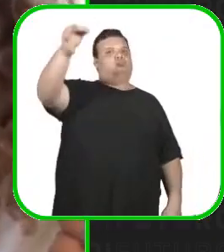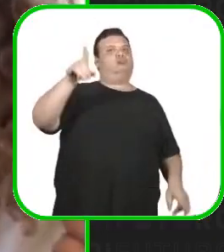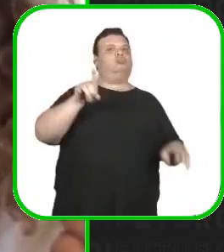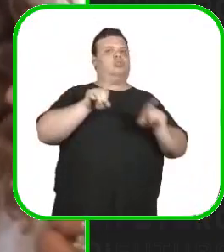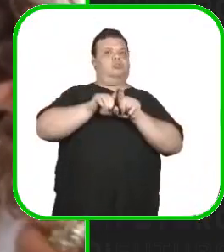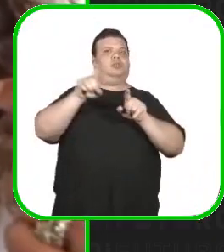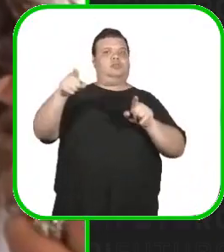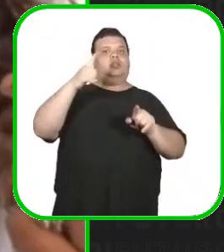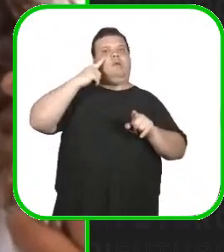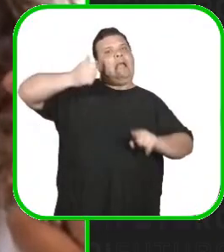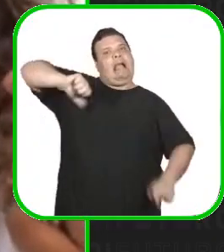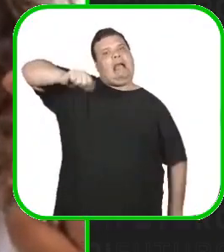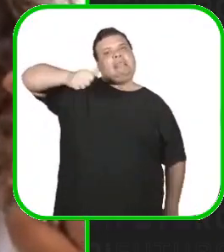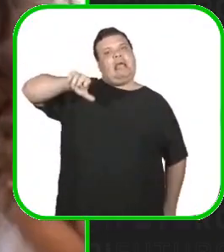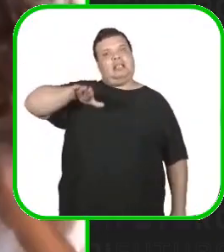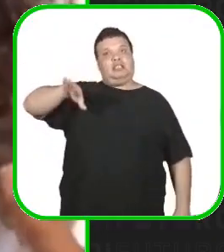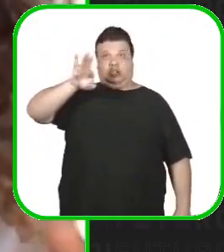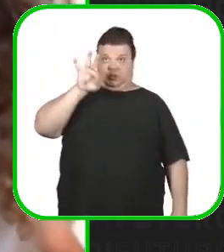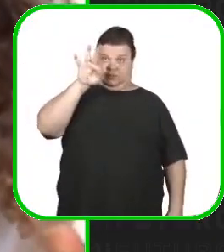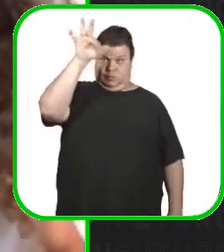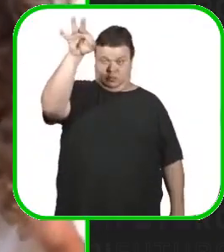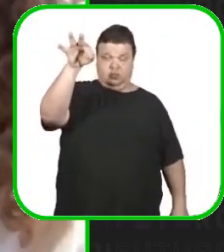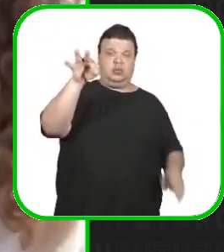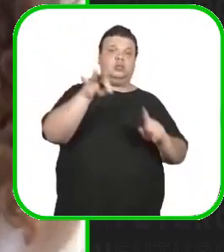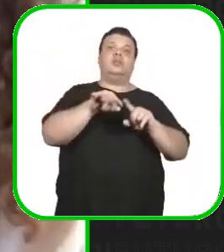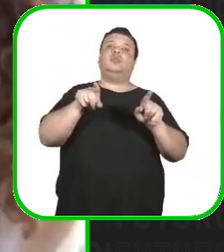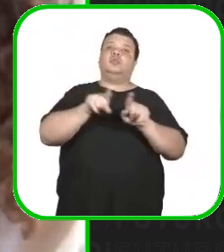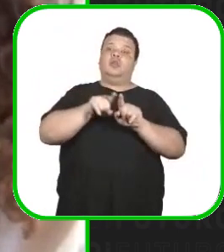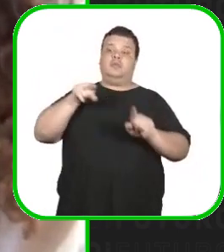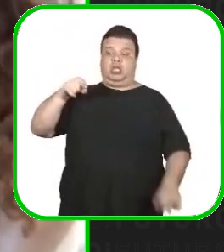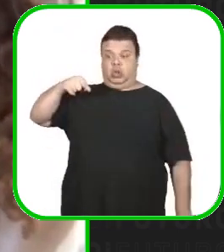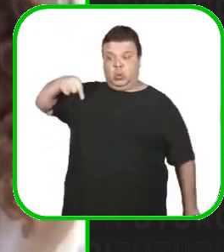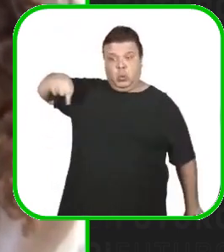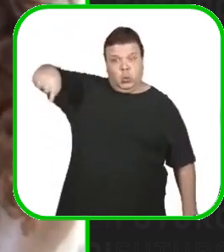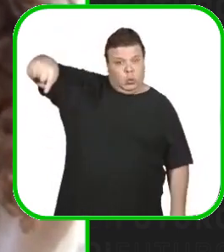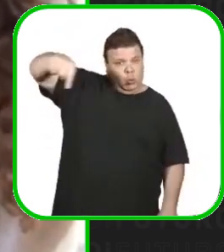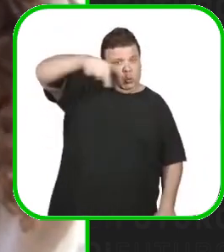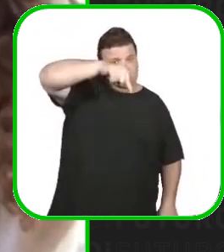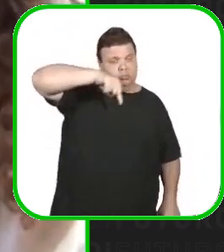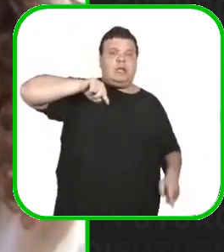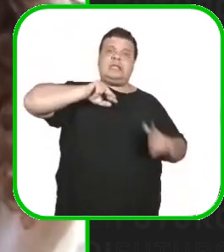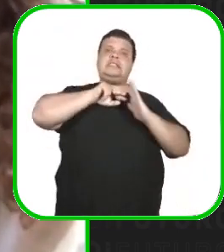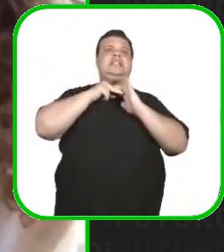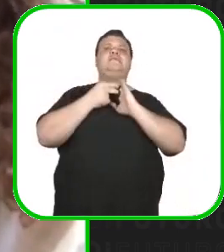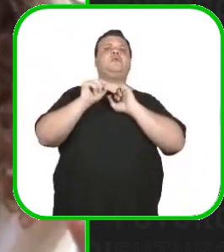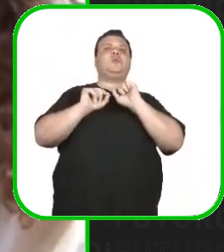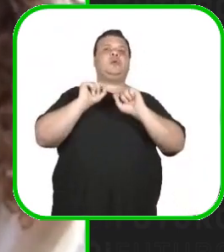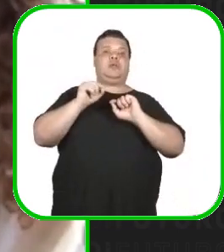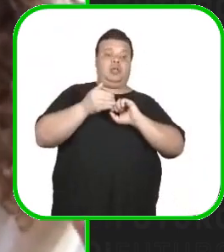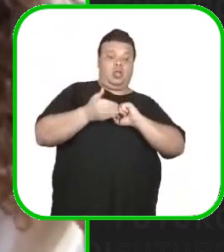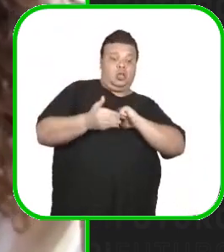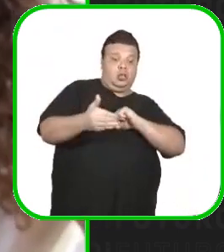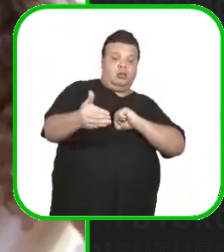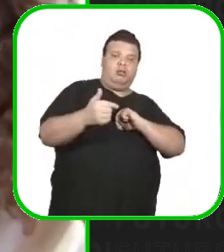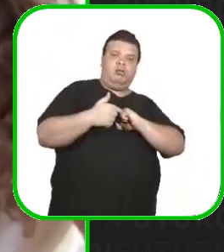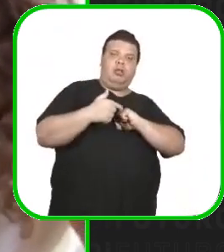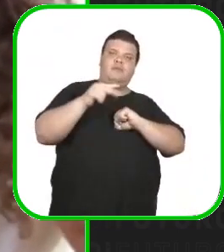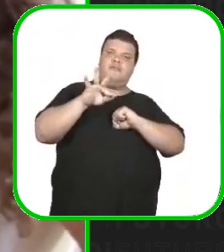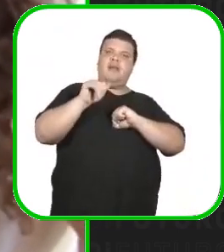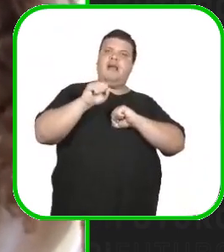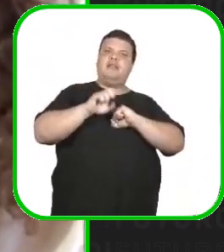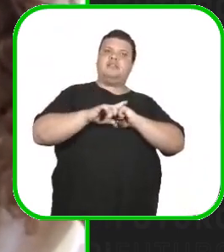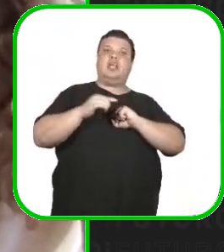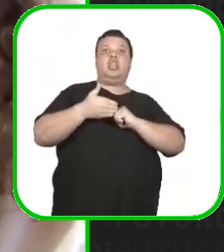we are entering a new phase of AI and predictive analytics where the data